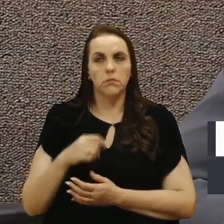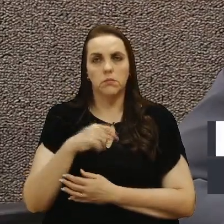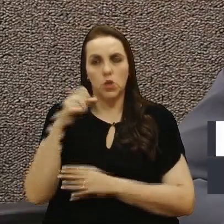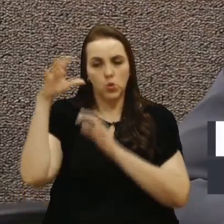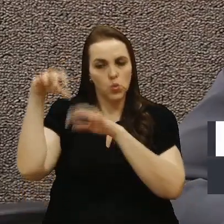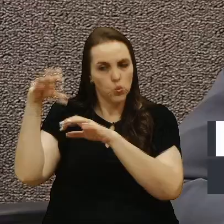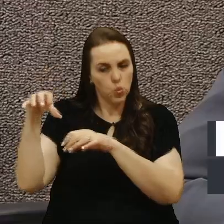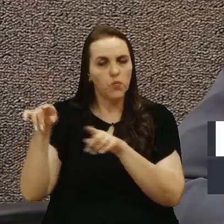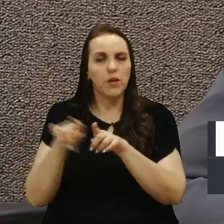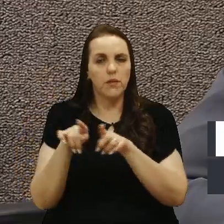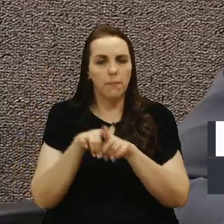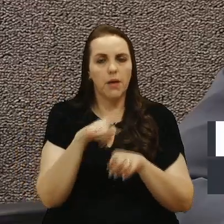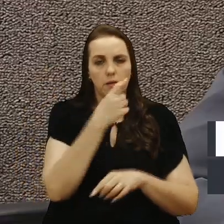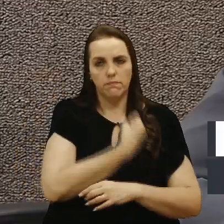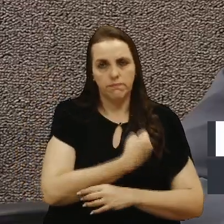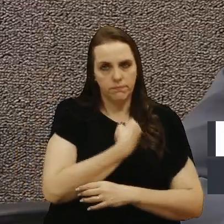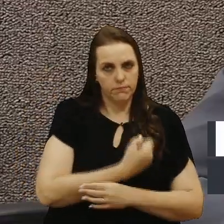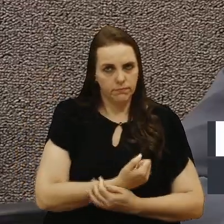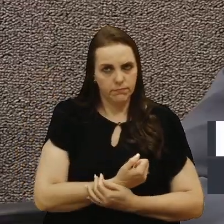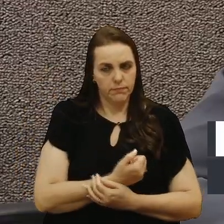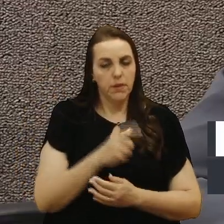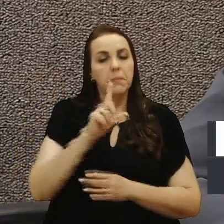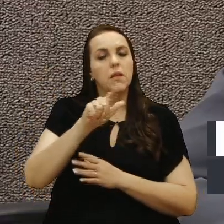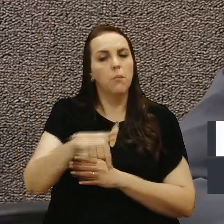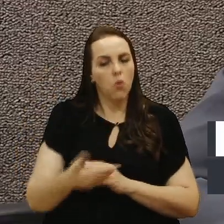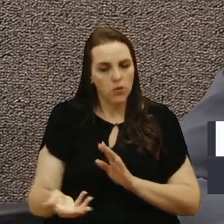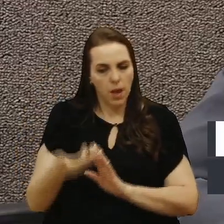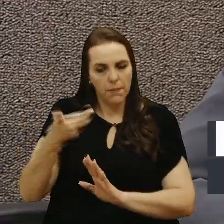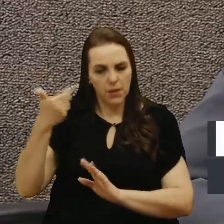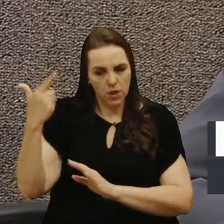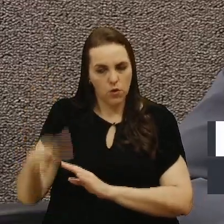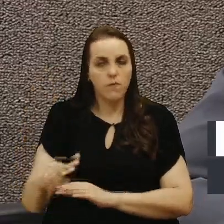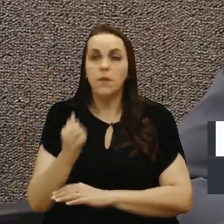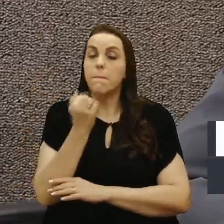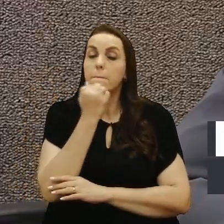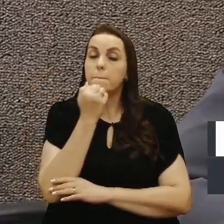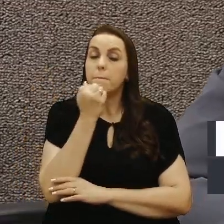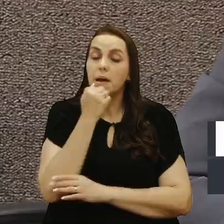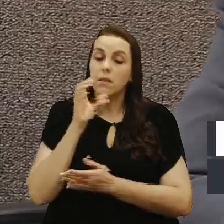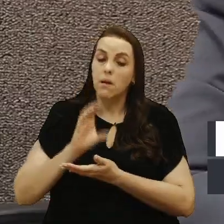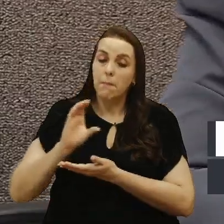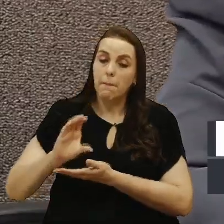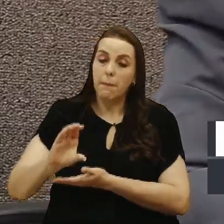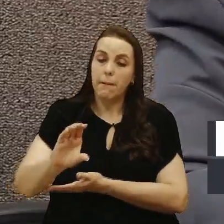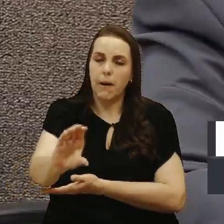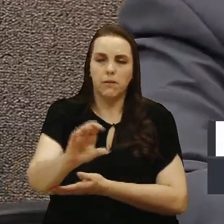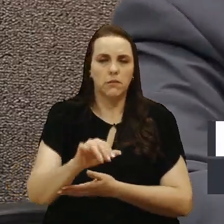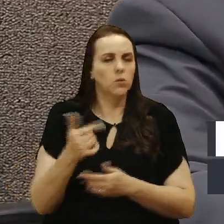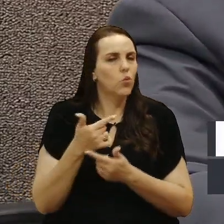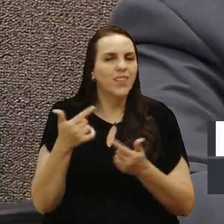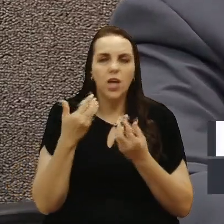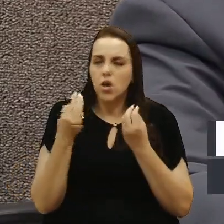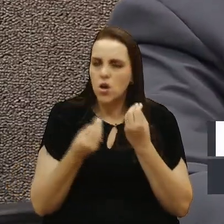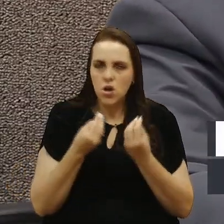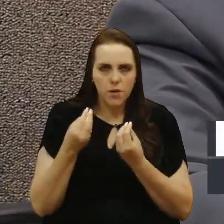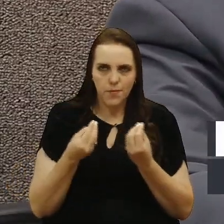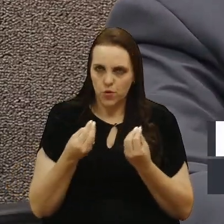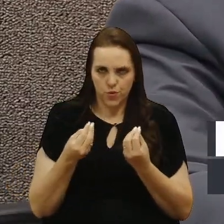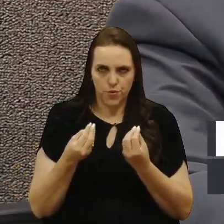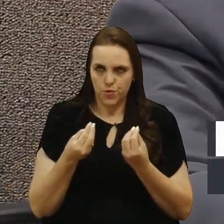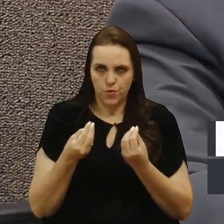para que depois não tenha que abrir de novo, porque nós vamos ter pedras. Não existe, não tem como.